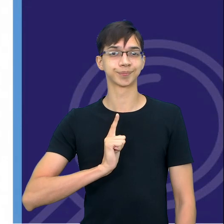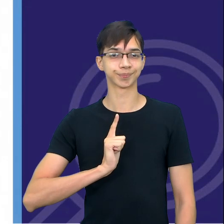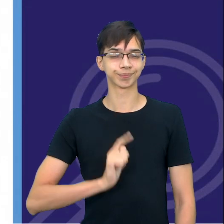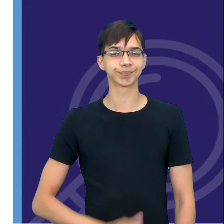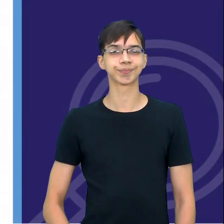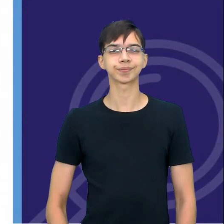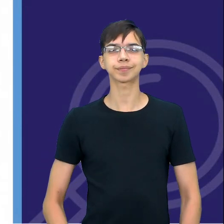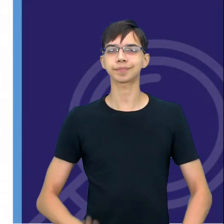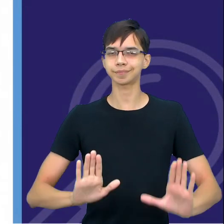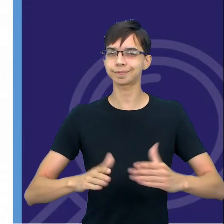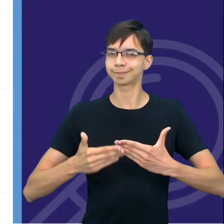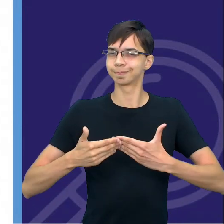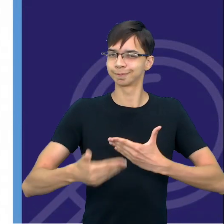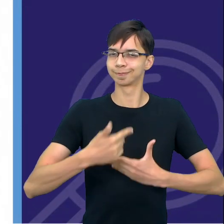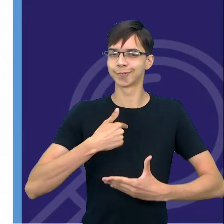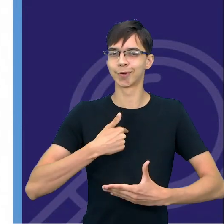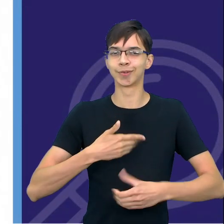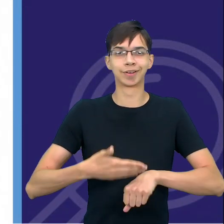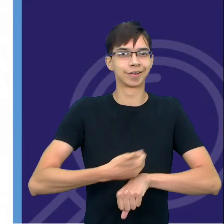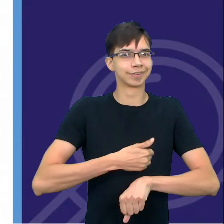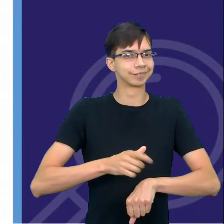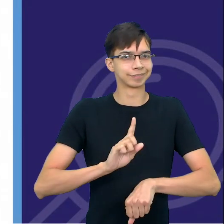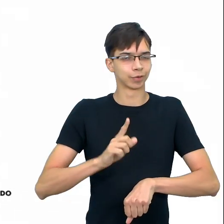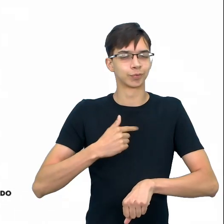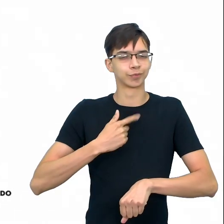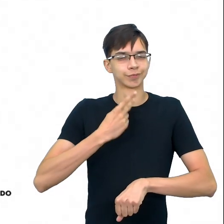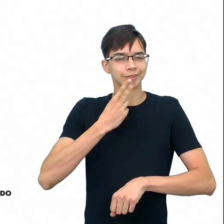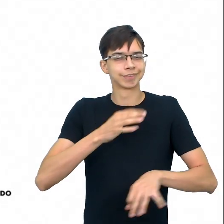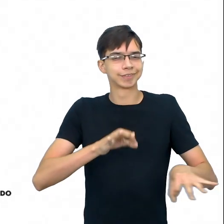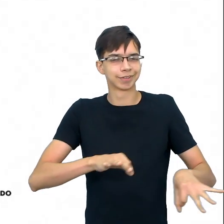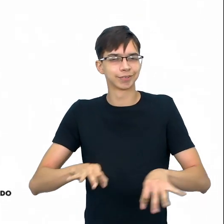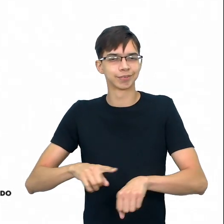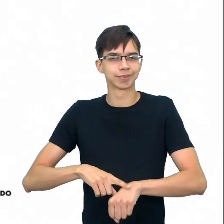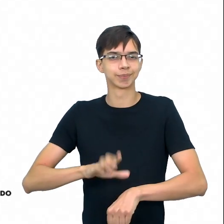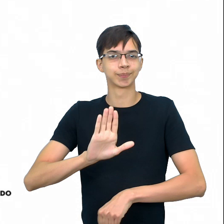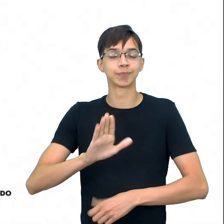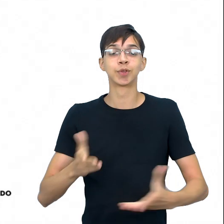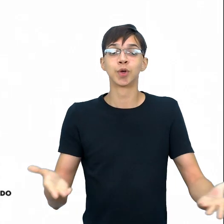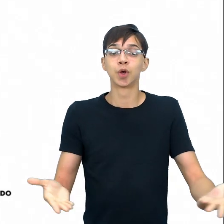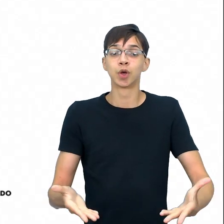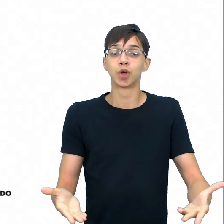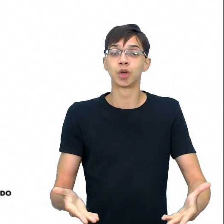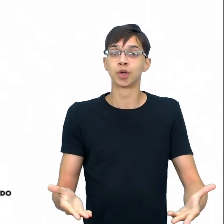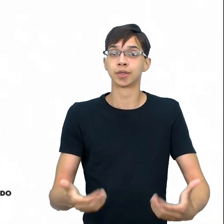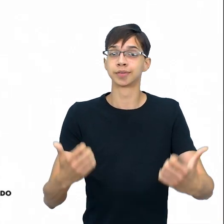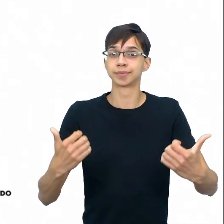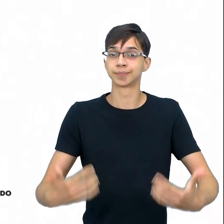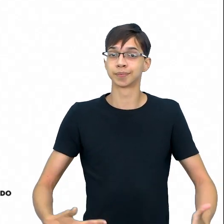mais para frente, senão eu me adianto muito nas nossas falas. Mas então vamos à atividade.